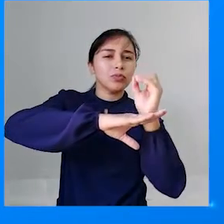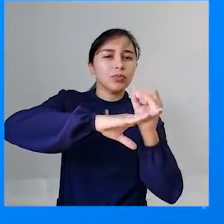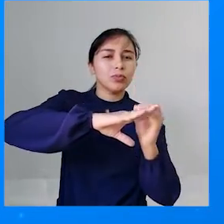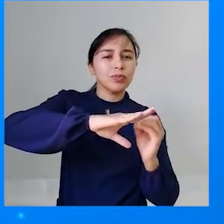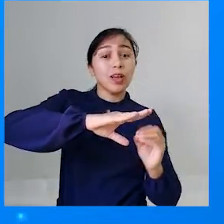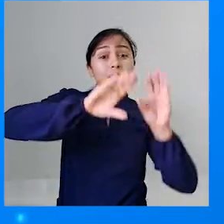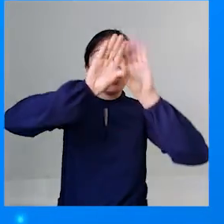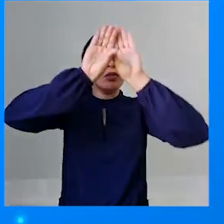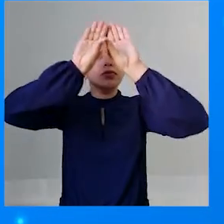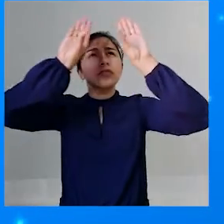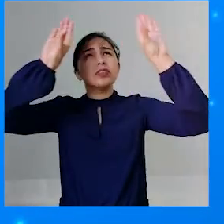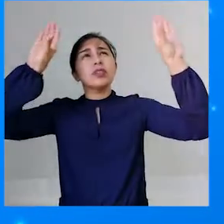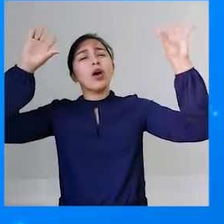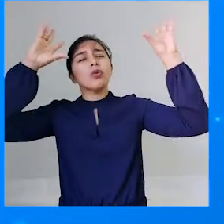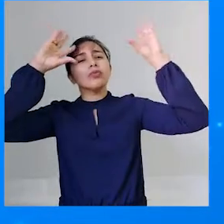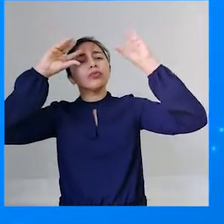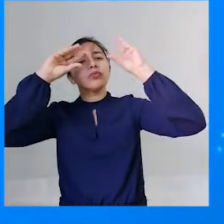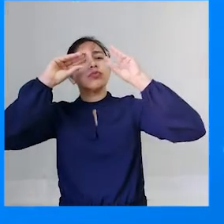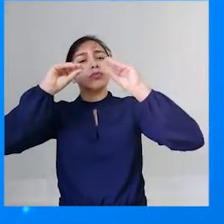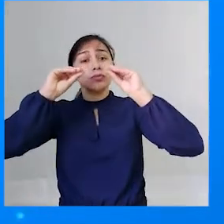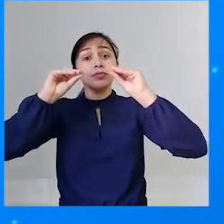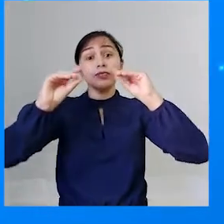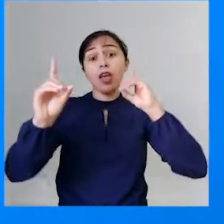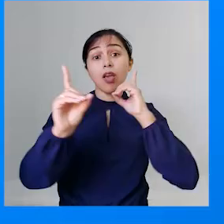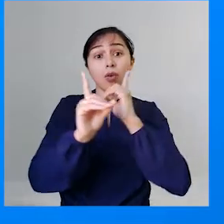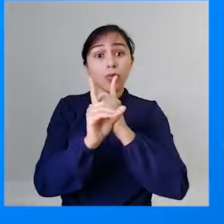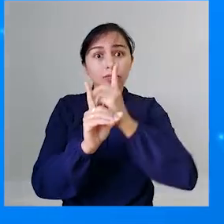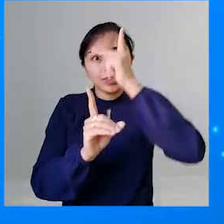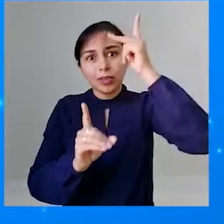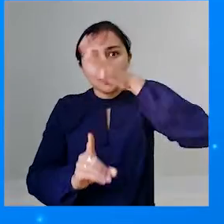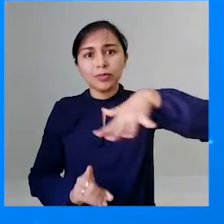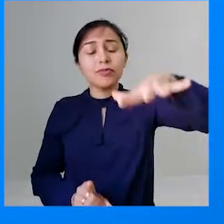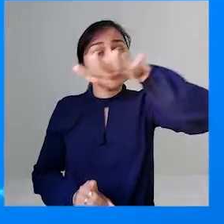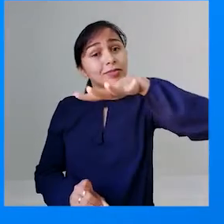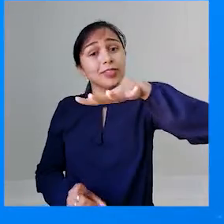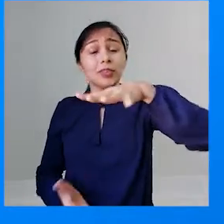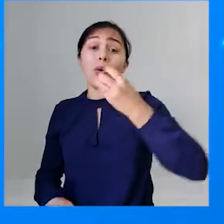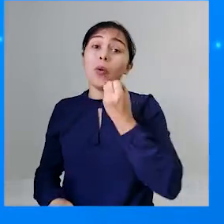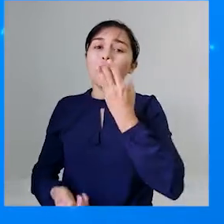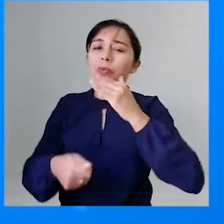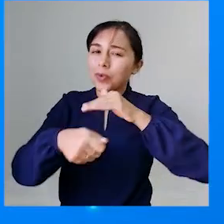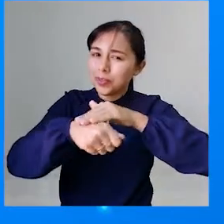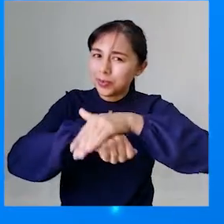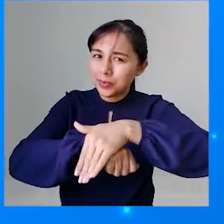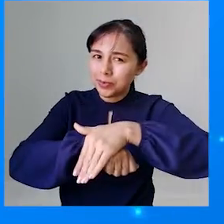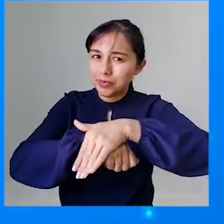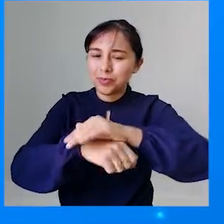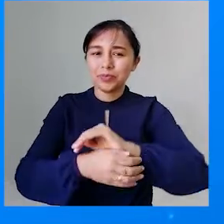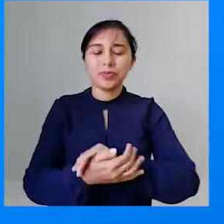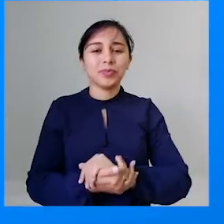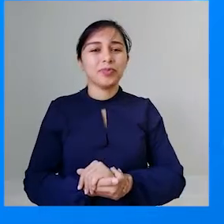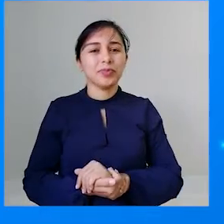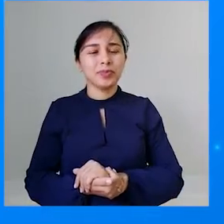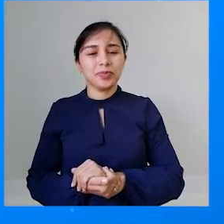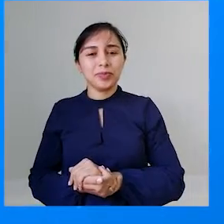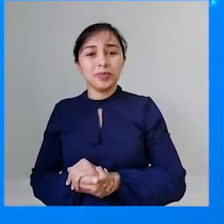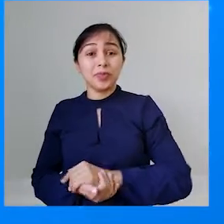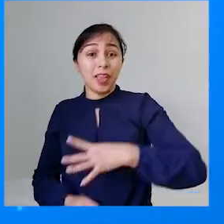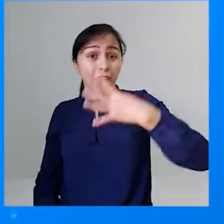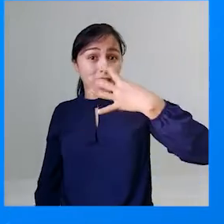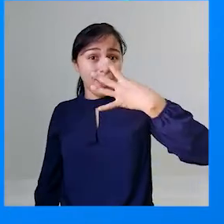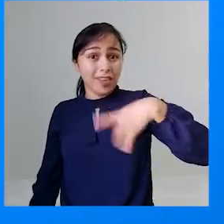céu já escureceu E aí cumprimentamos as pessoas com boa noite e a próxima